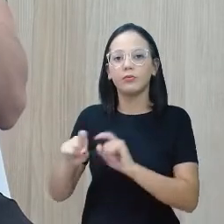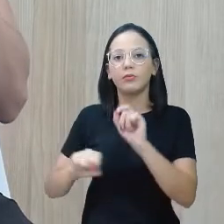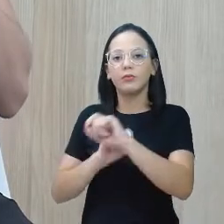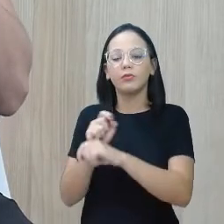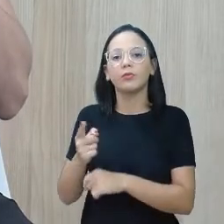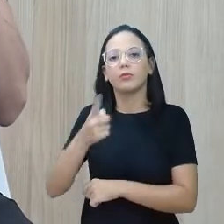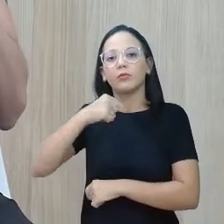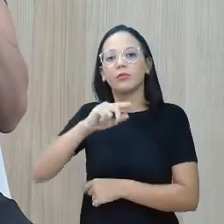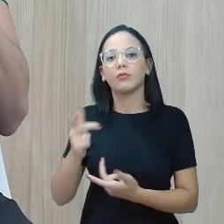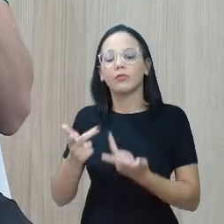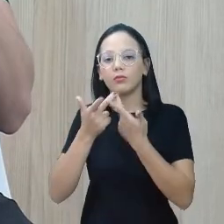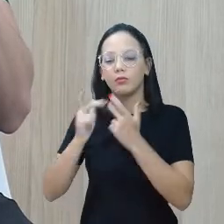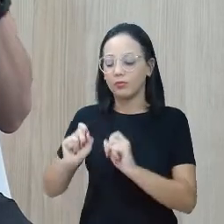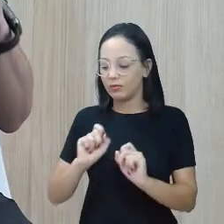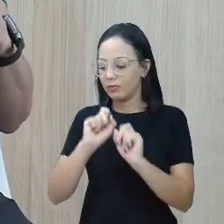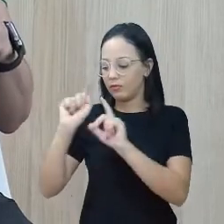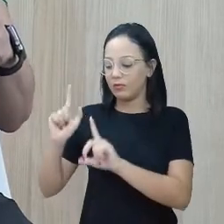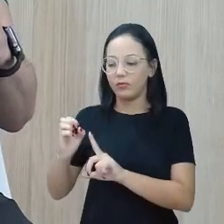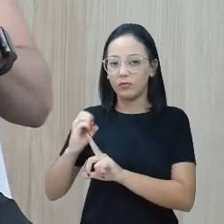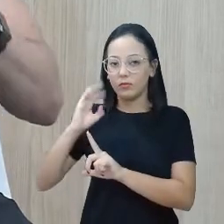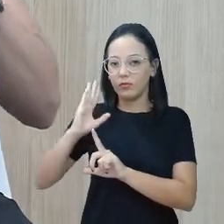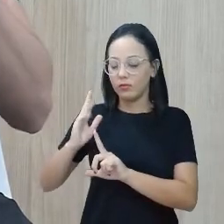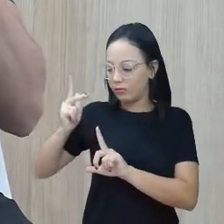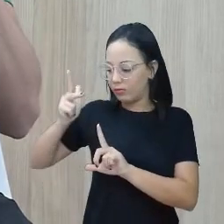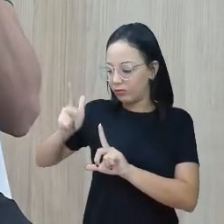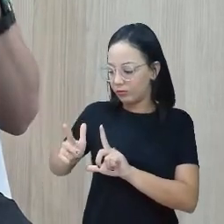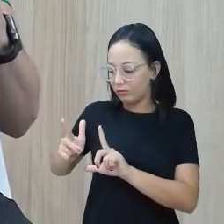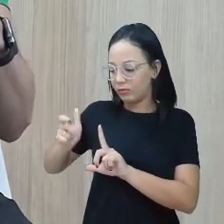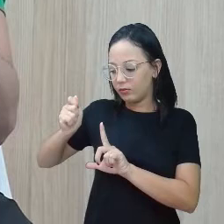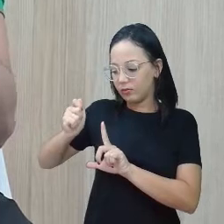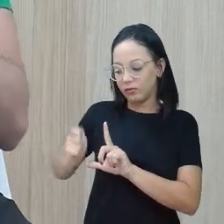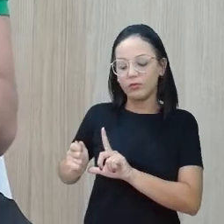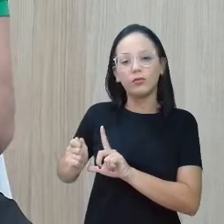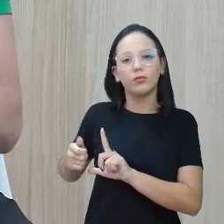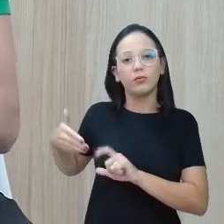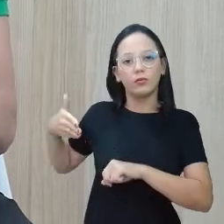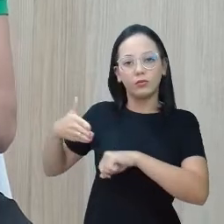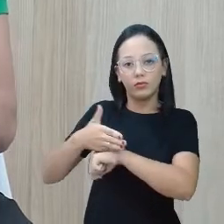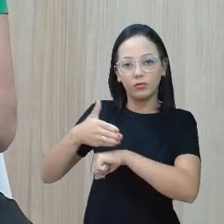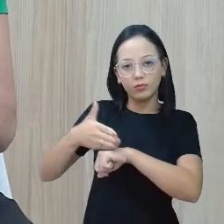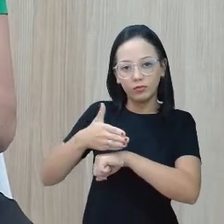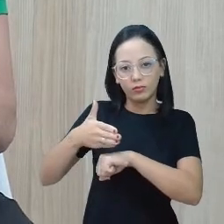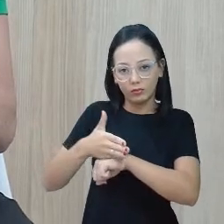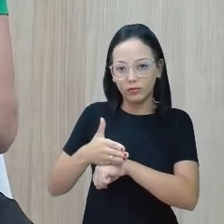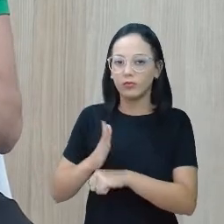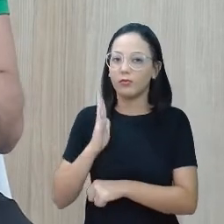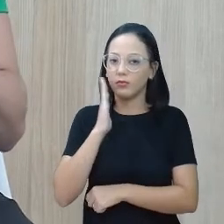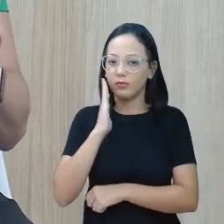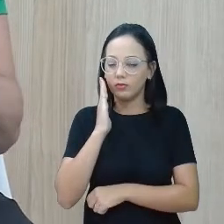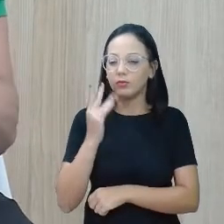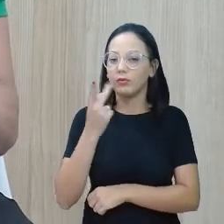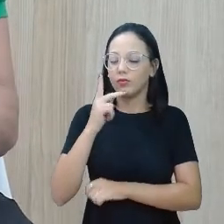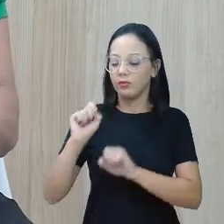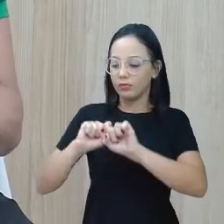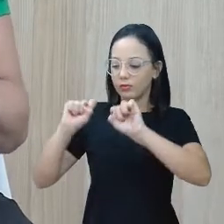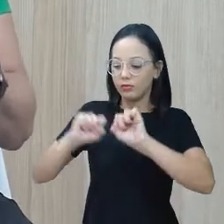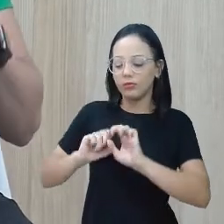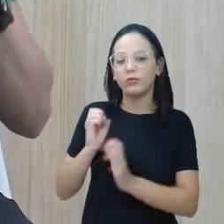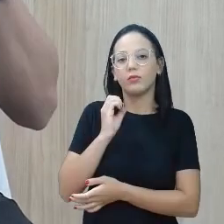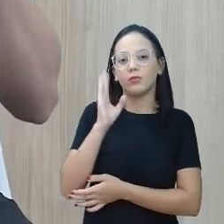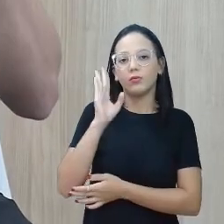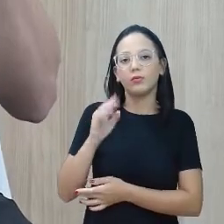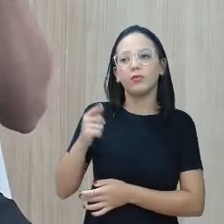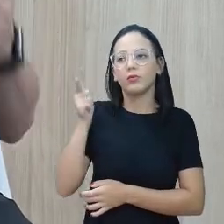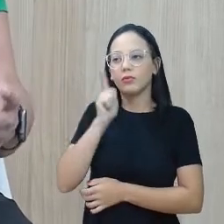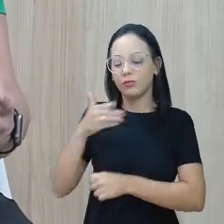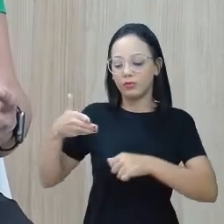vai colocar a sua câmera, abre a câmera do seu celular, coloca aí no seu QR Code, tá, do seu sistema operacional, você